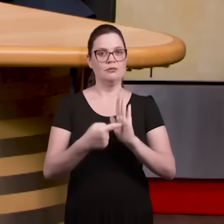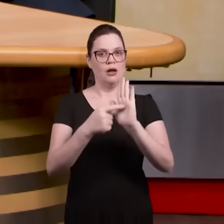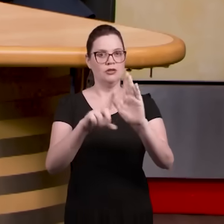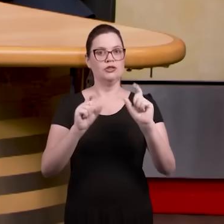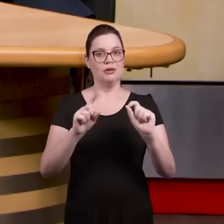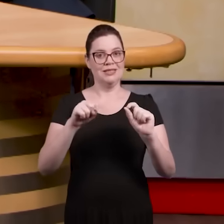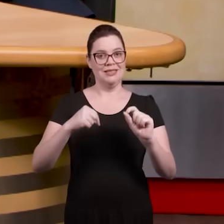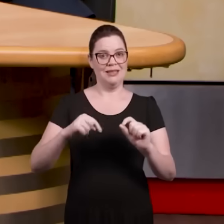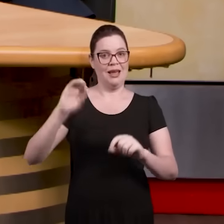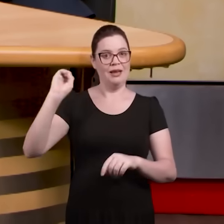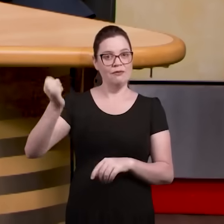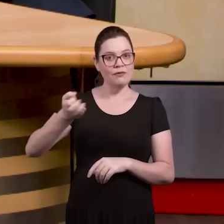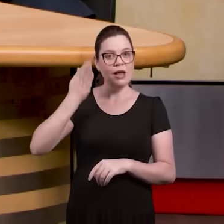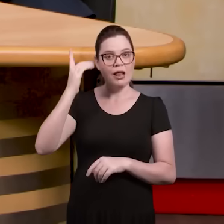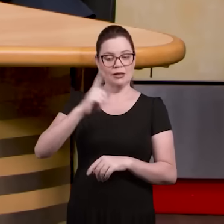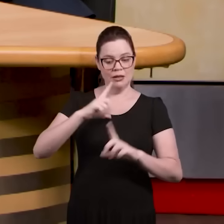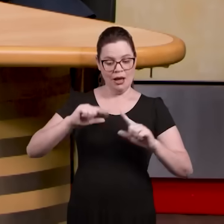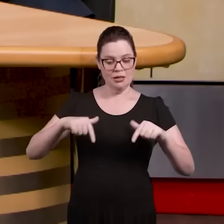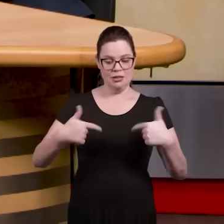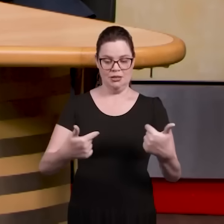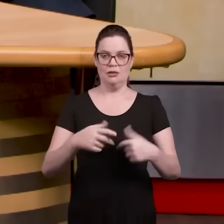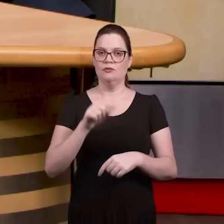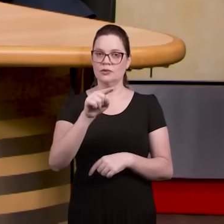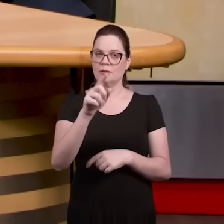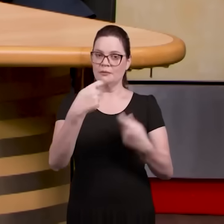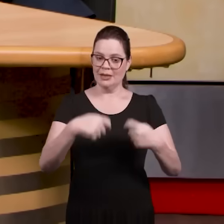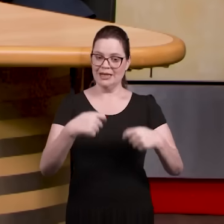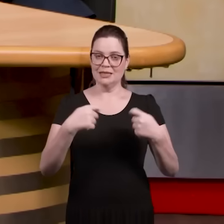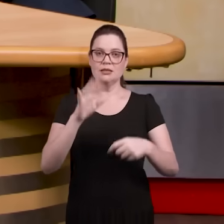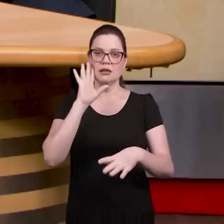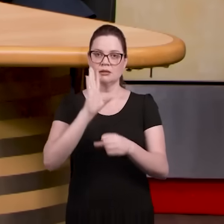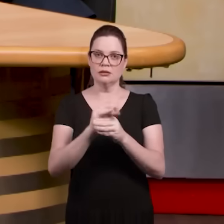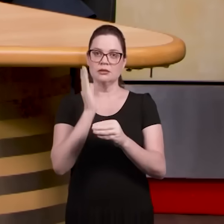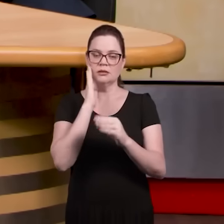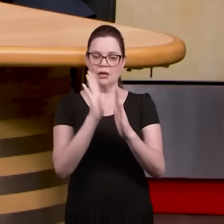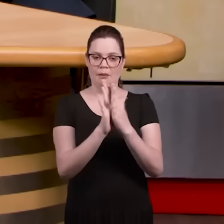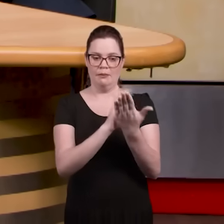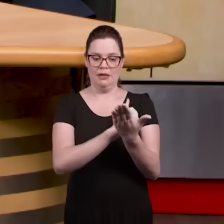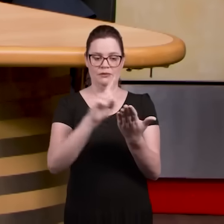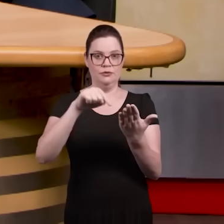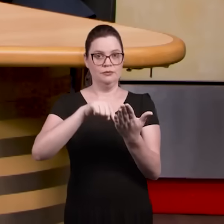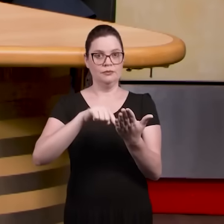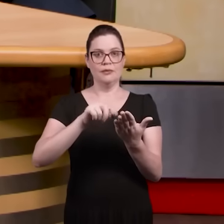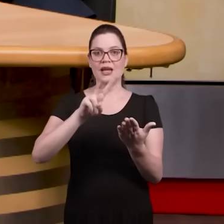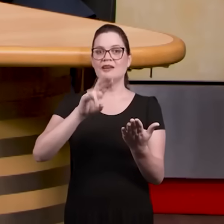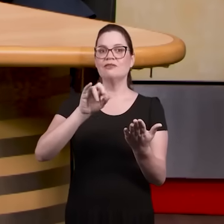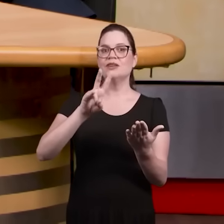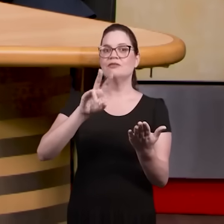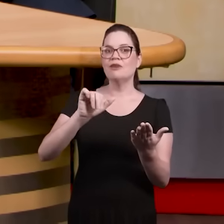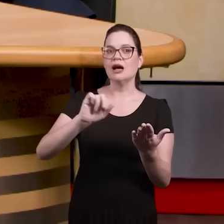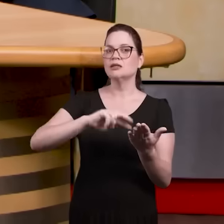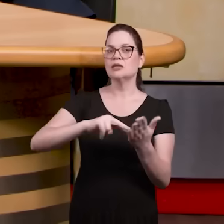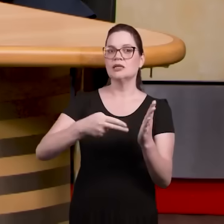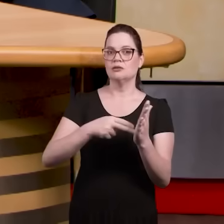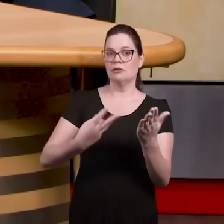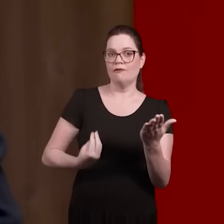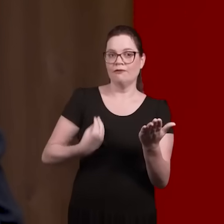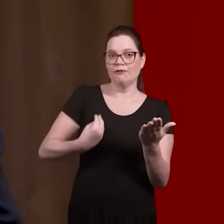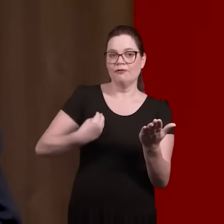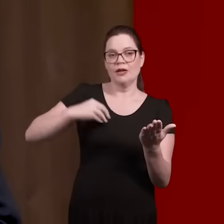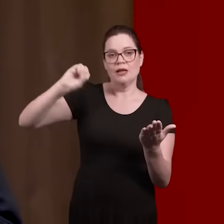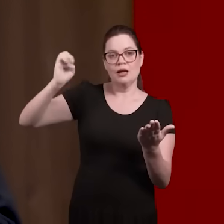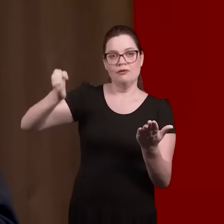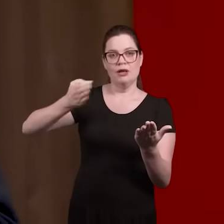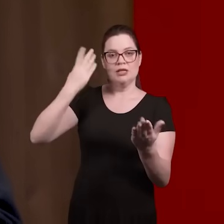viva. Vamos lá, então você usa a palavra. Então, a palavra é viva, ela é capaz de